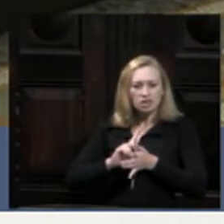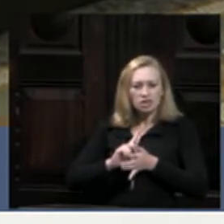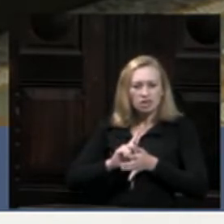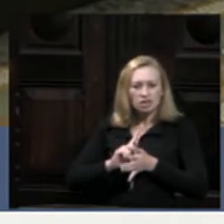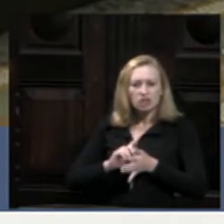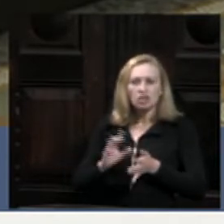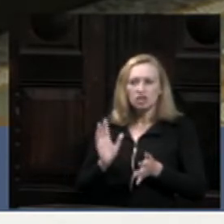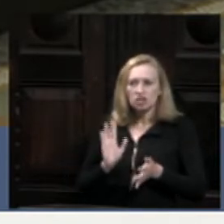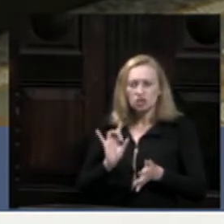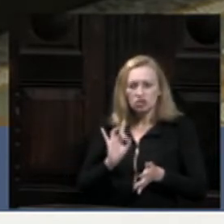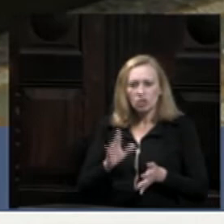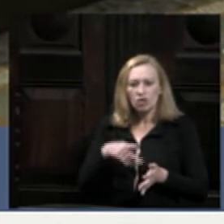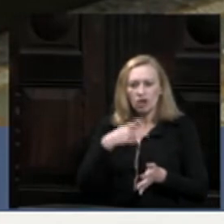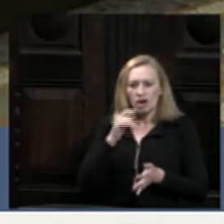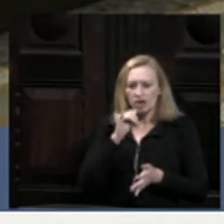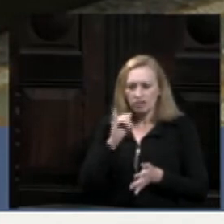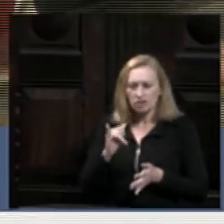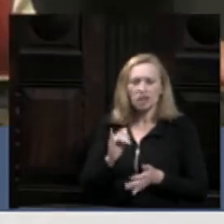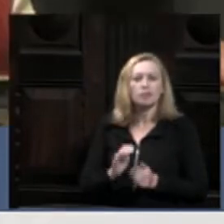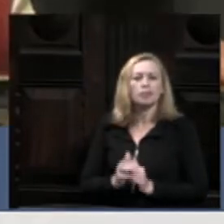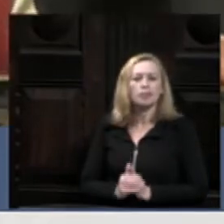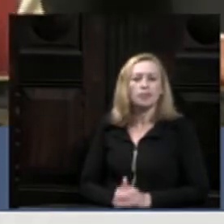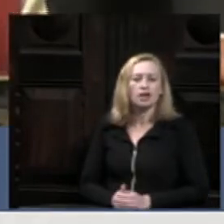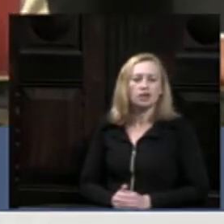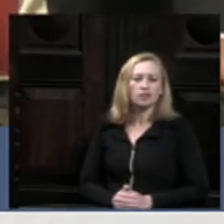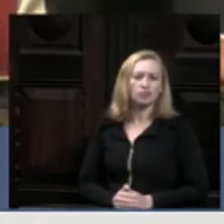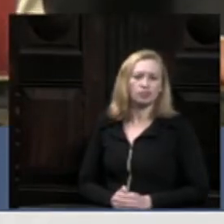registrar a mesa. Isso, a mesa da diretora já está informada.